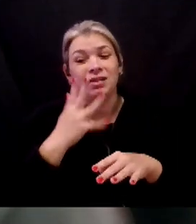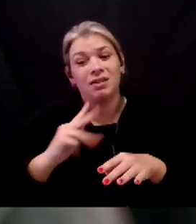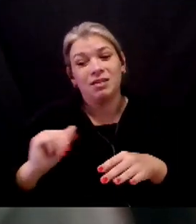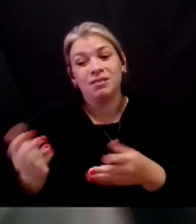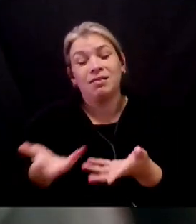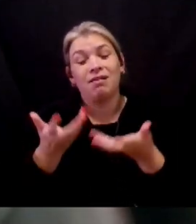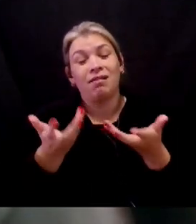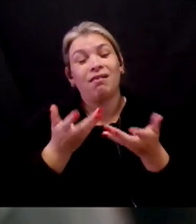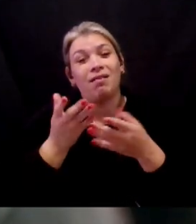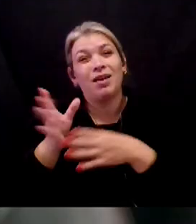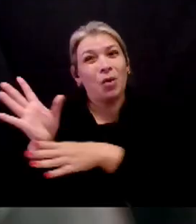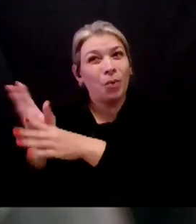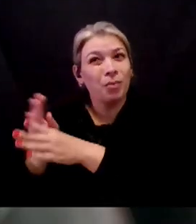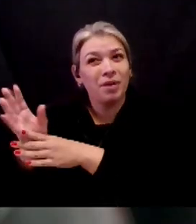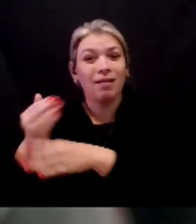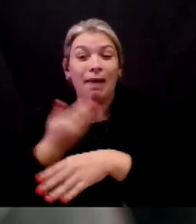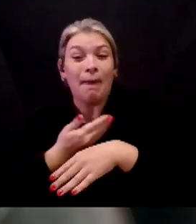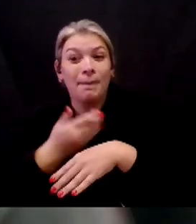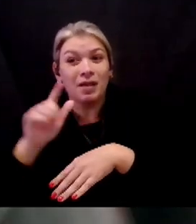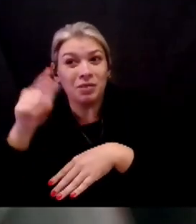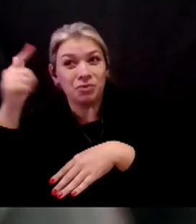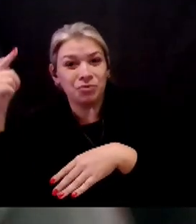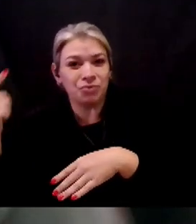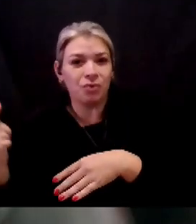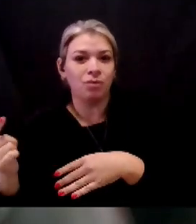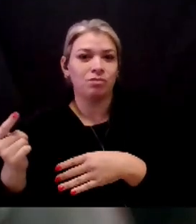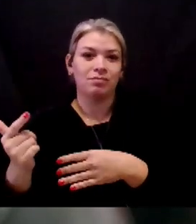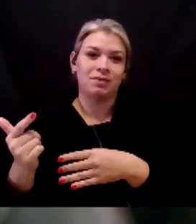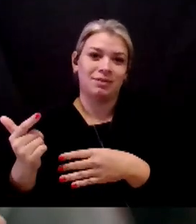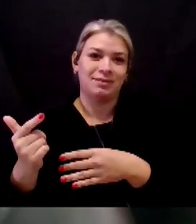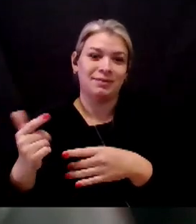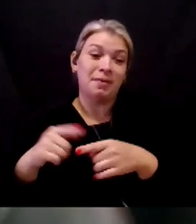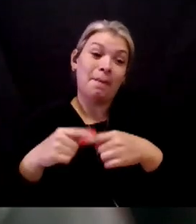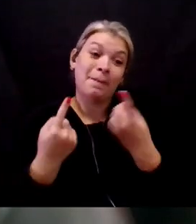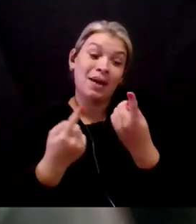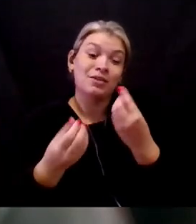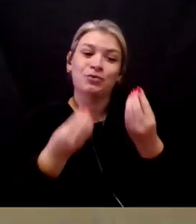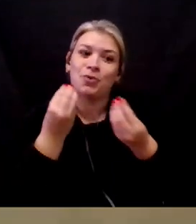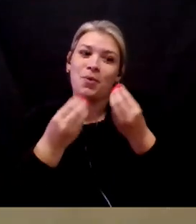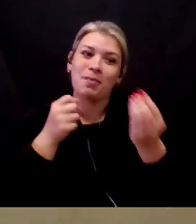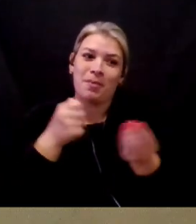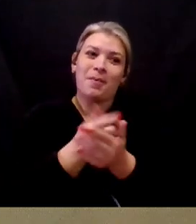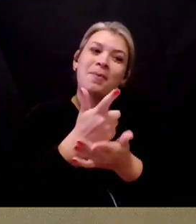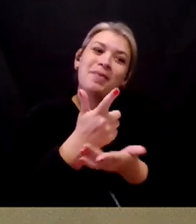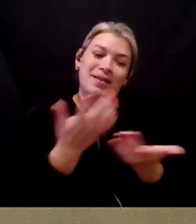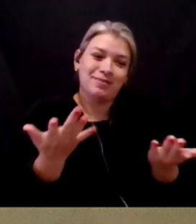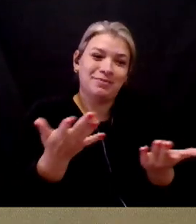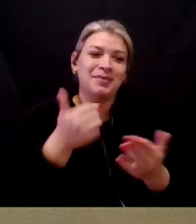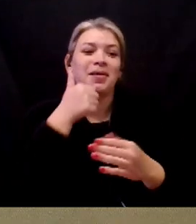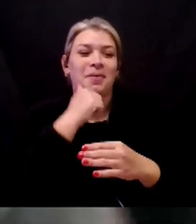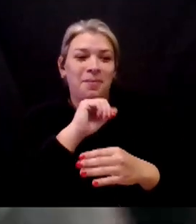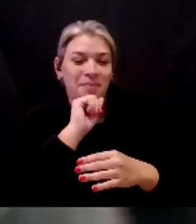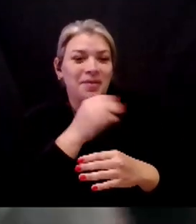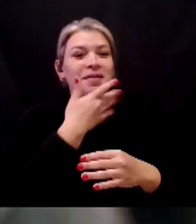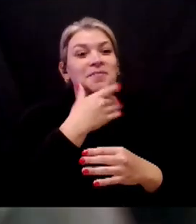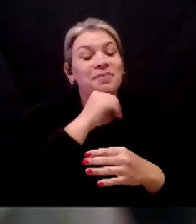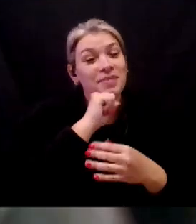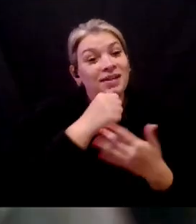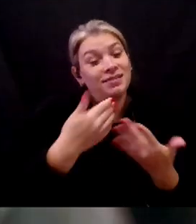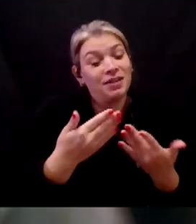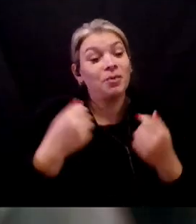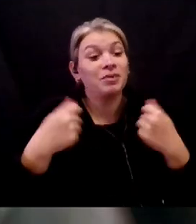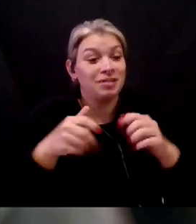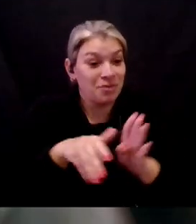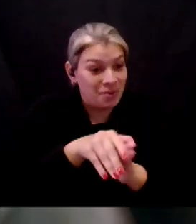ela compra, porque a criança, ela não tem dinheiro, então quem compra realmente são os pais. Então, orientar ali no